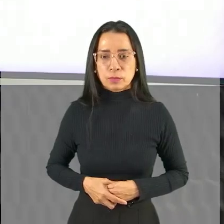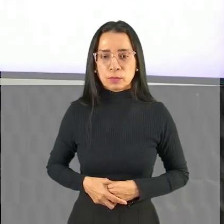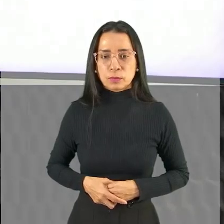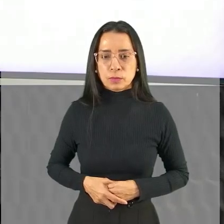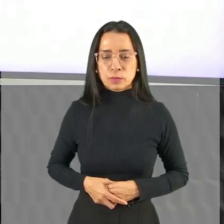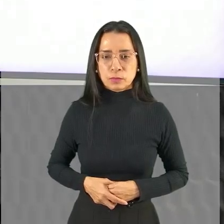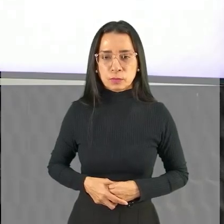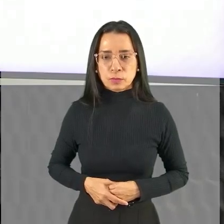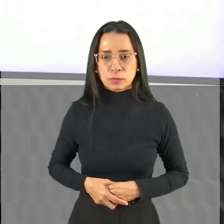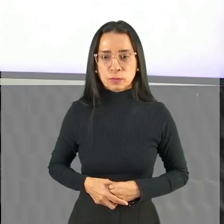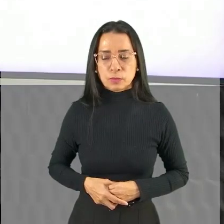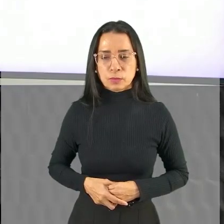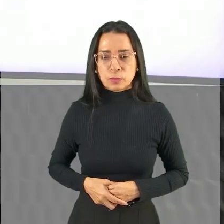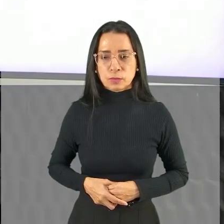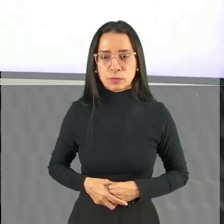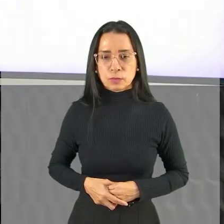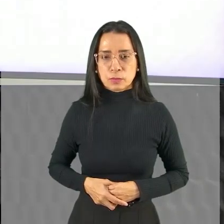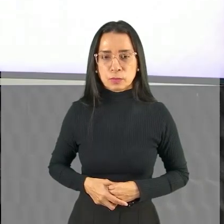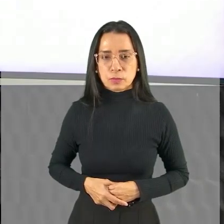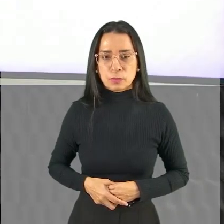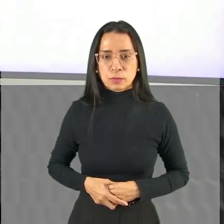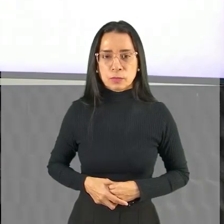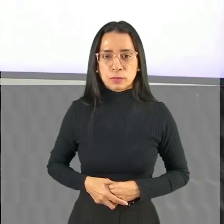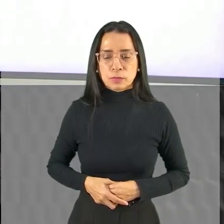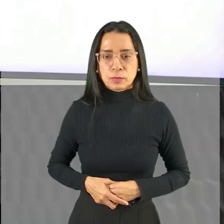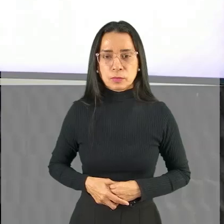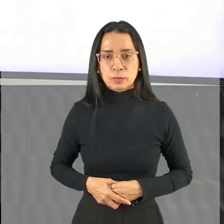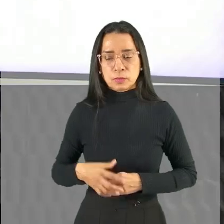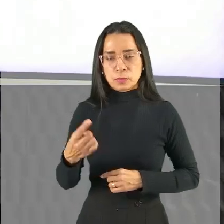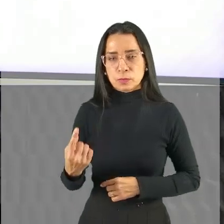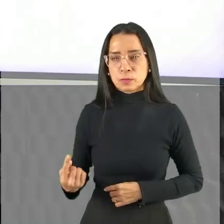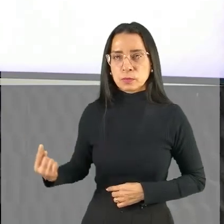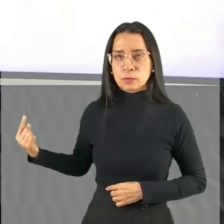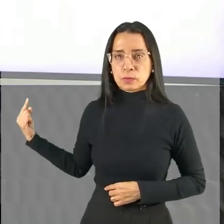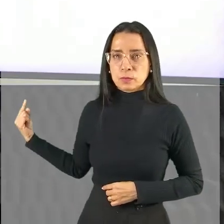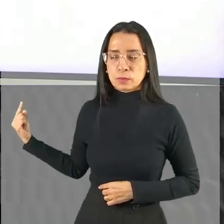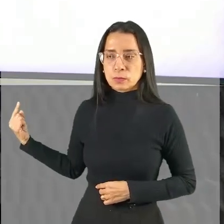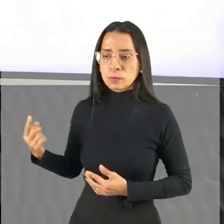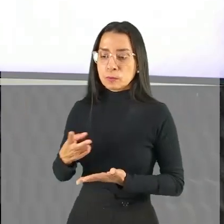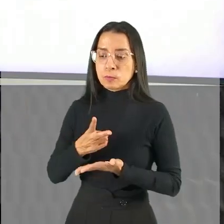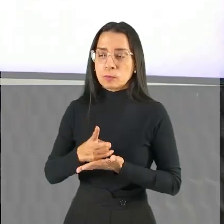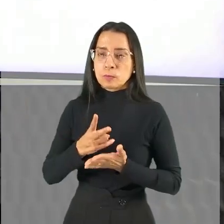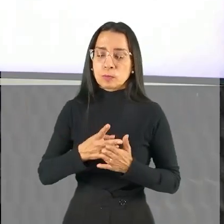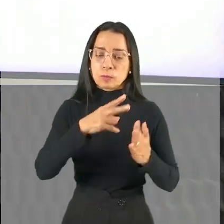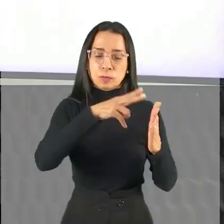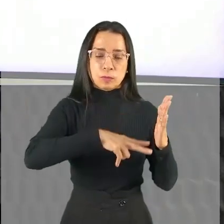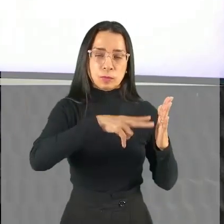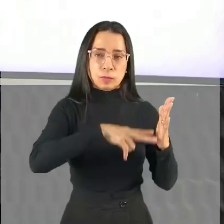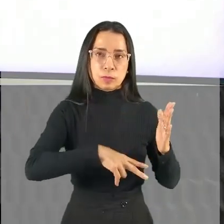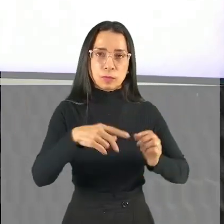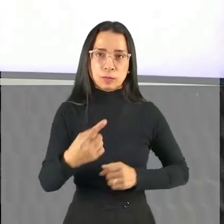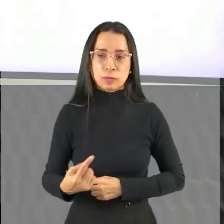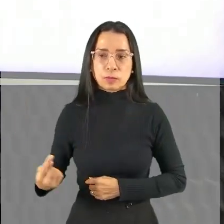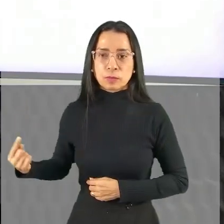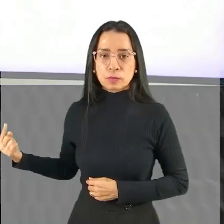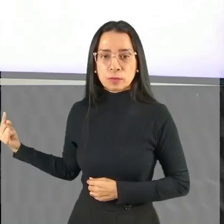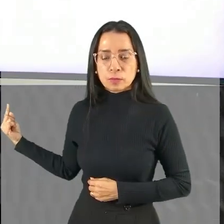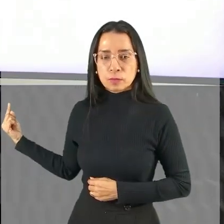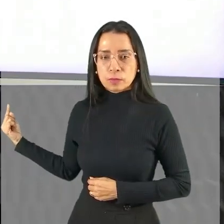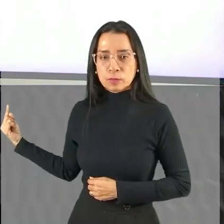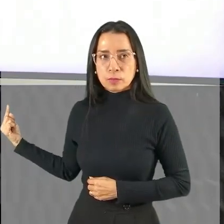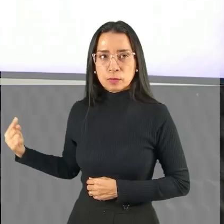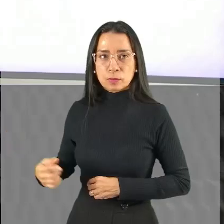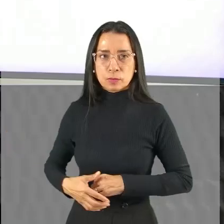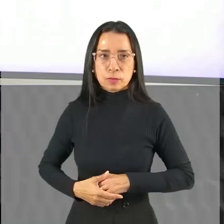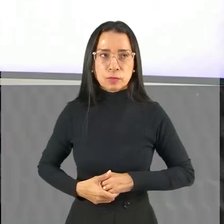e lutaram no próprio solo, se nos limitarmos à conquista do México, a mais espetacular, já